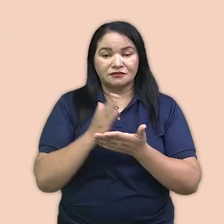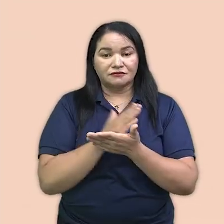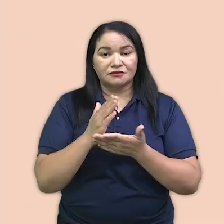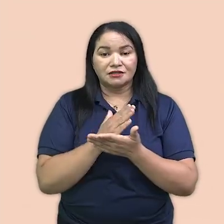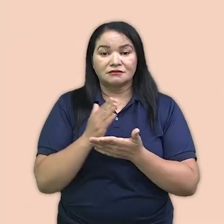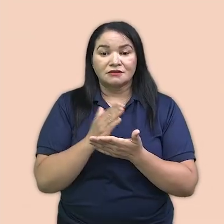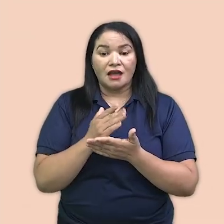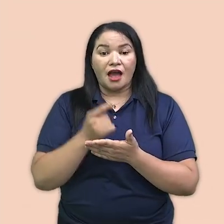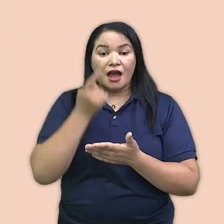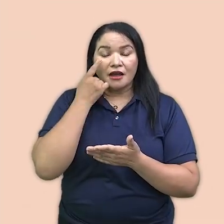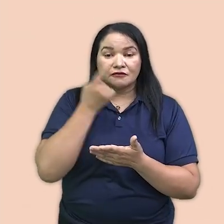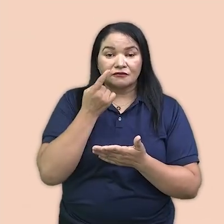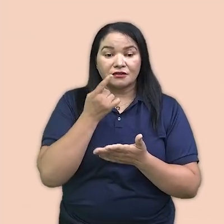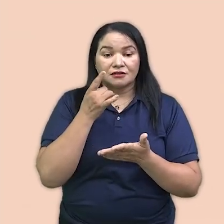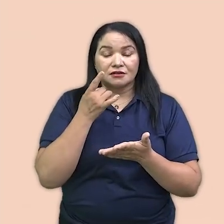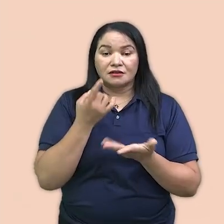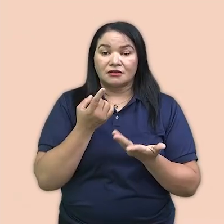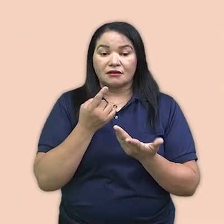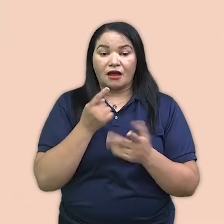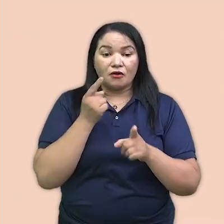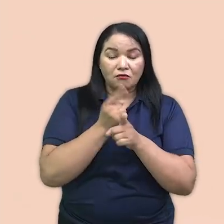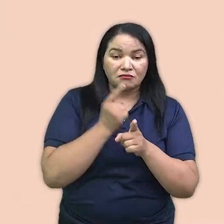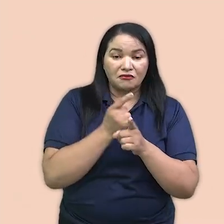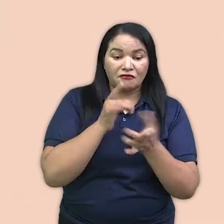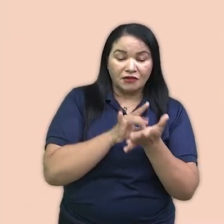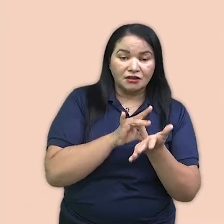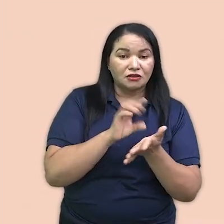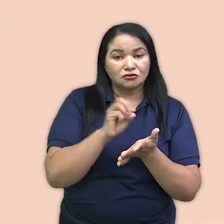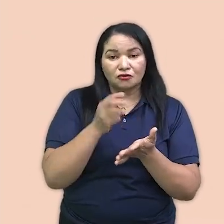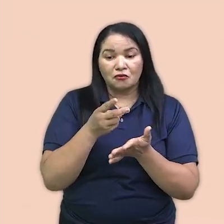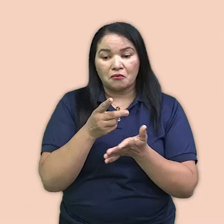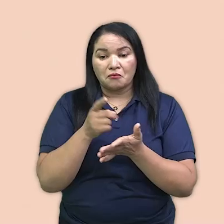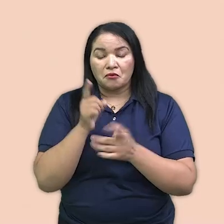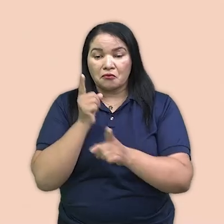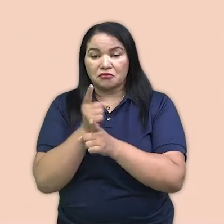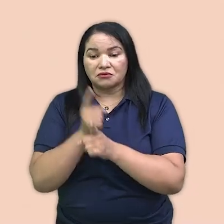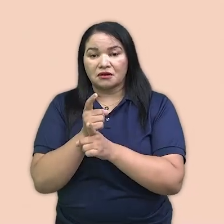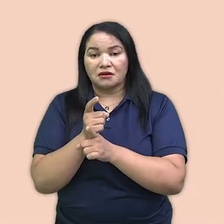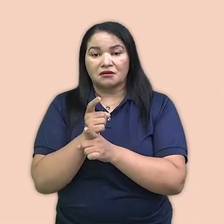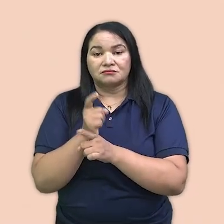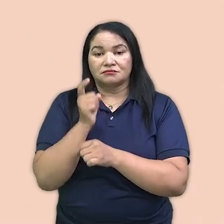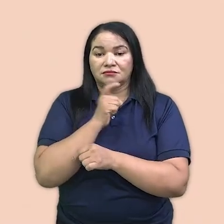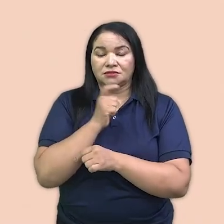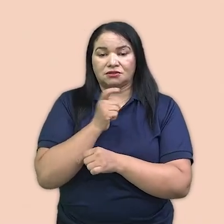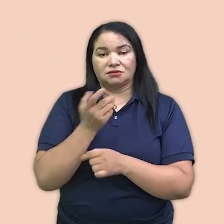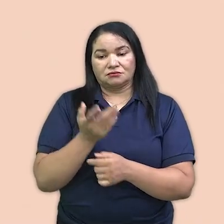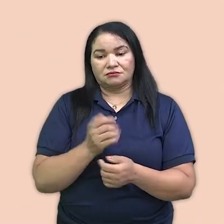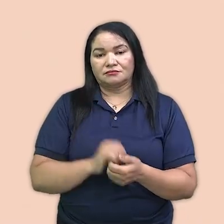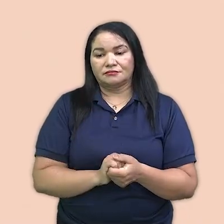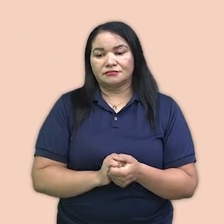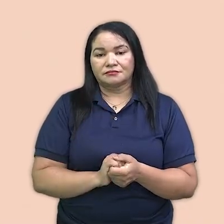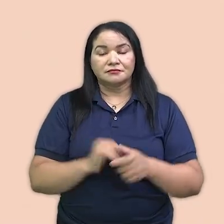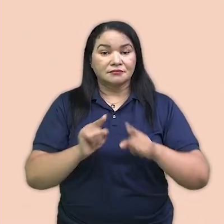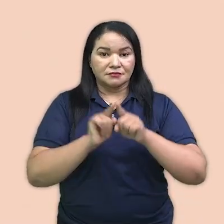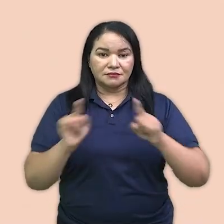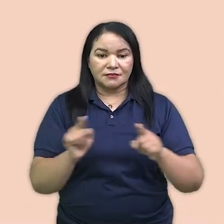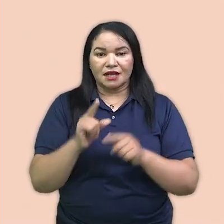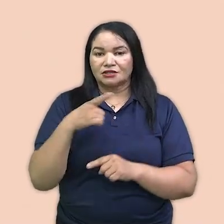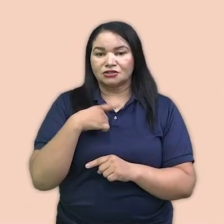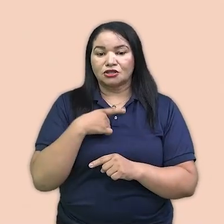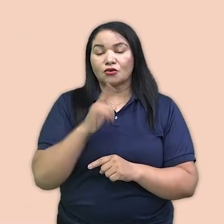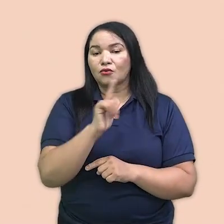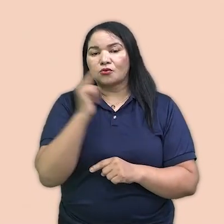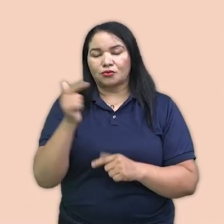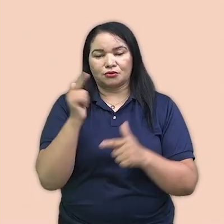maioria das vezes, a gente não consegue detectar o que é verdade e o que é inverdade, né?